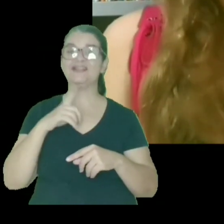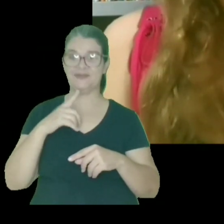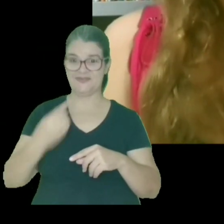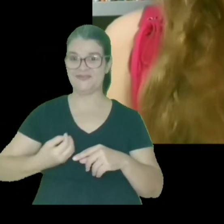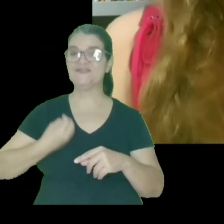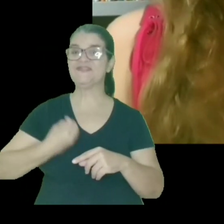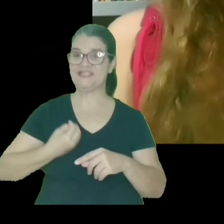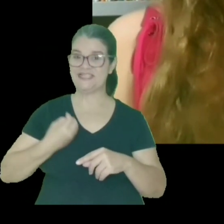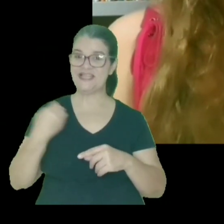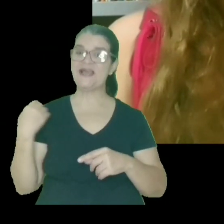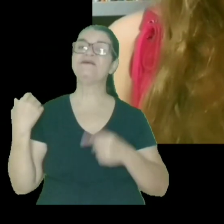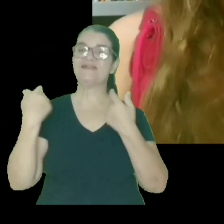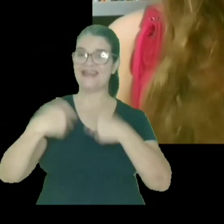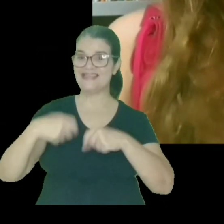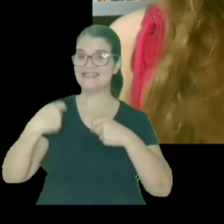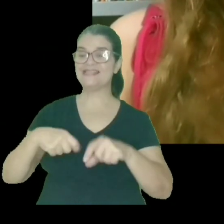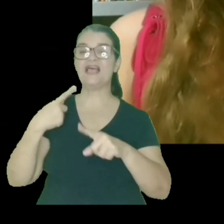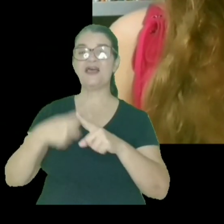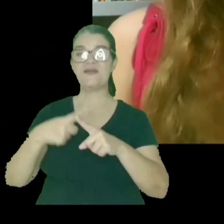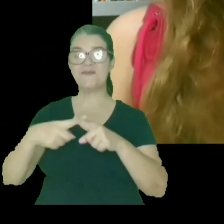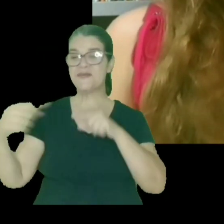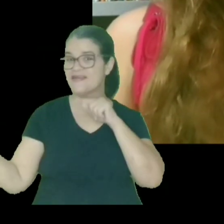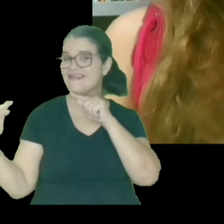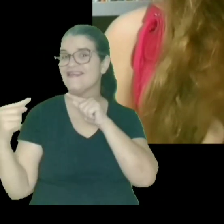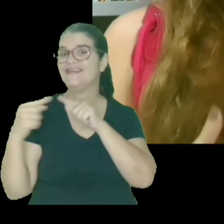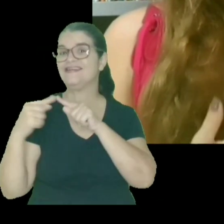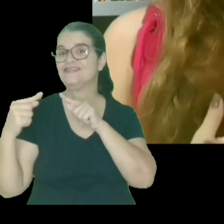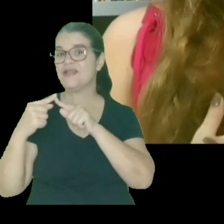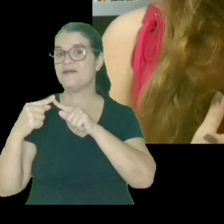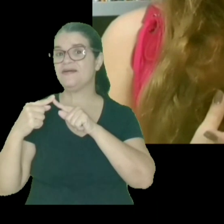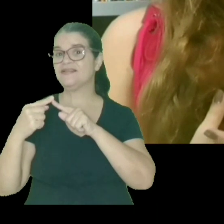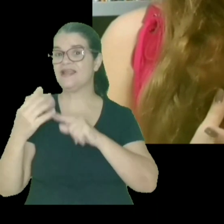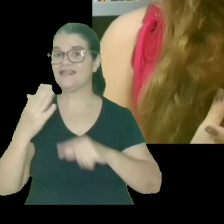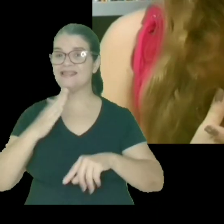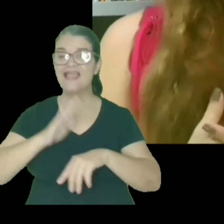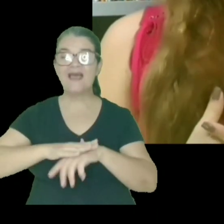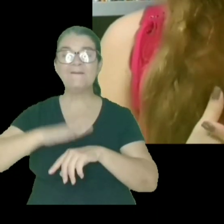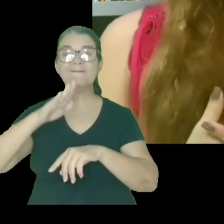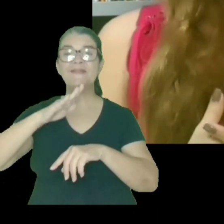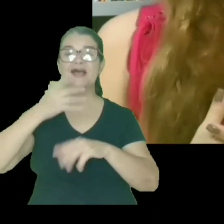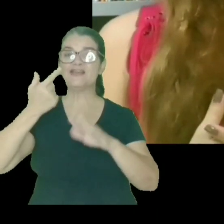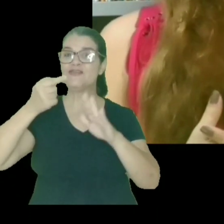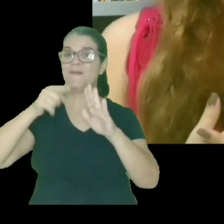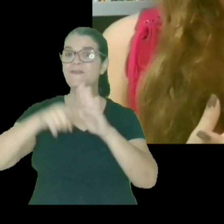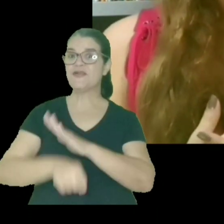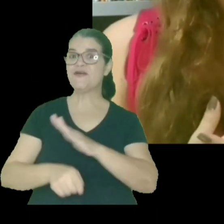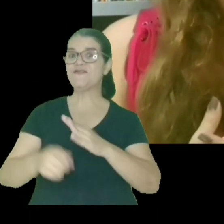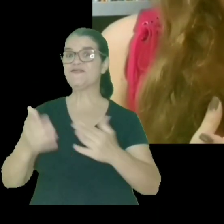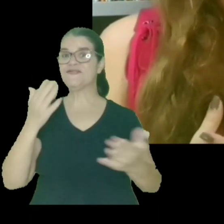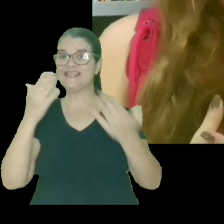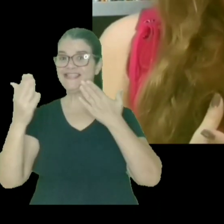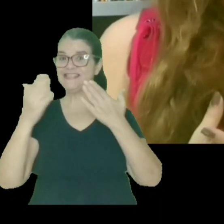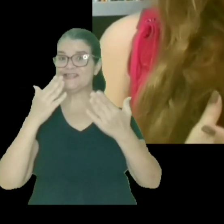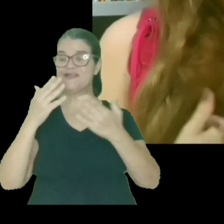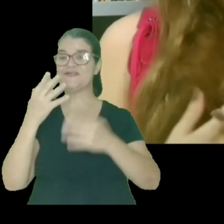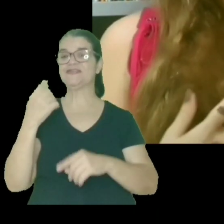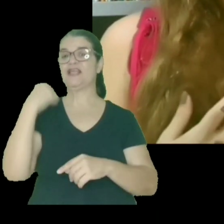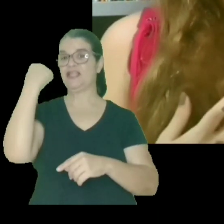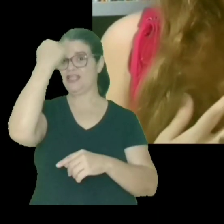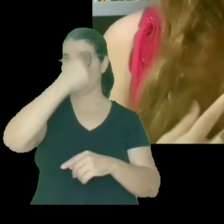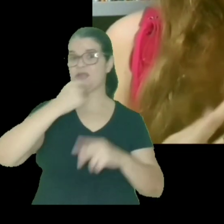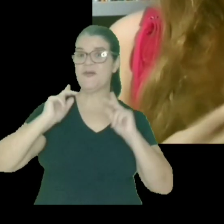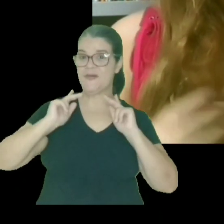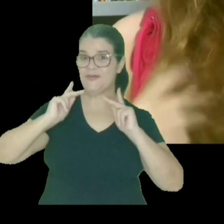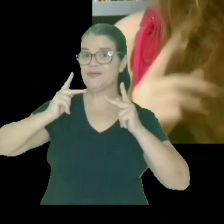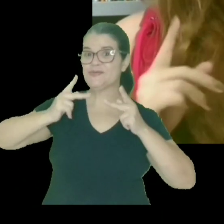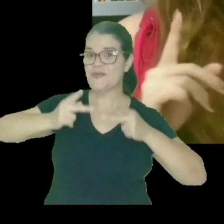necessário, porque vinha de encontro da minha mais profunda suspeita de que o rosto humano